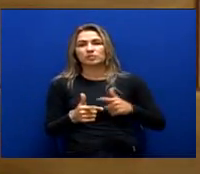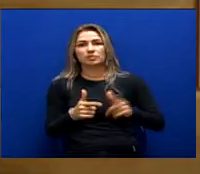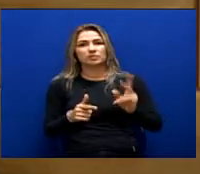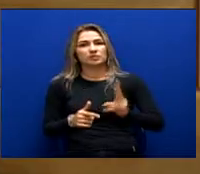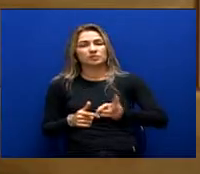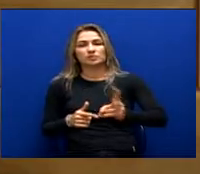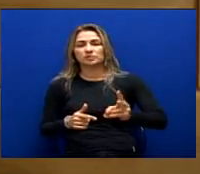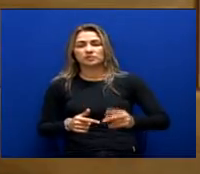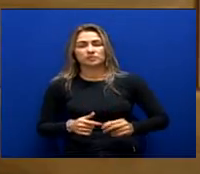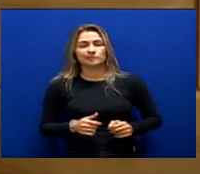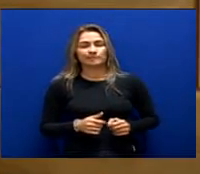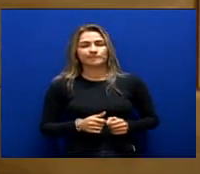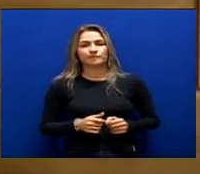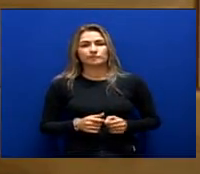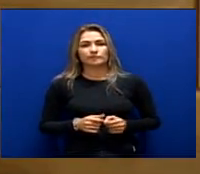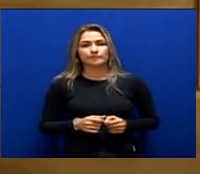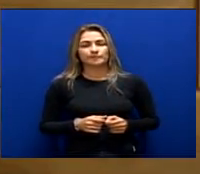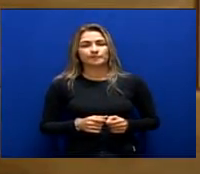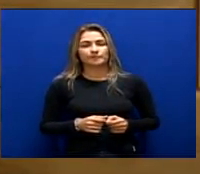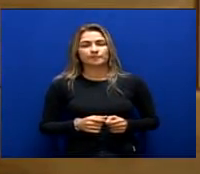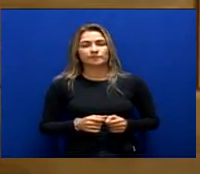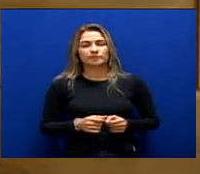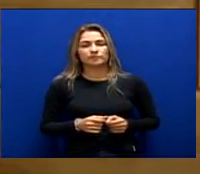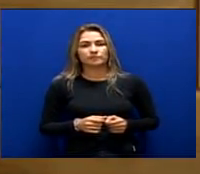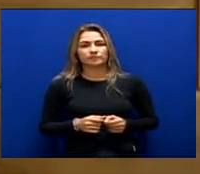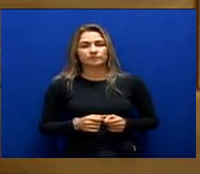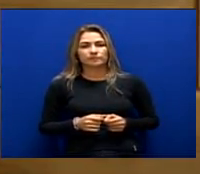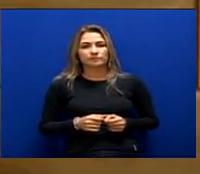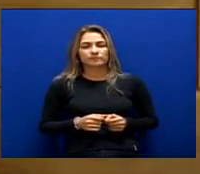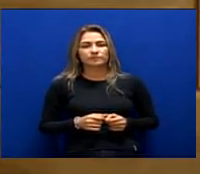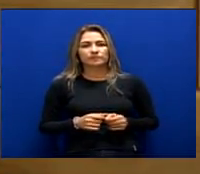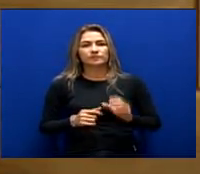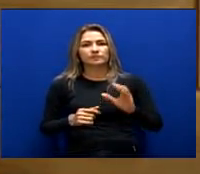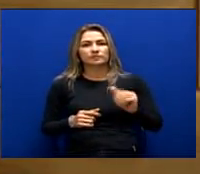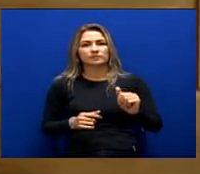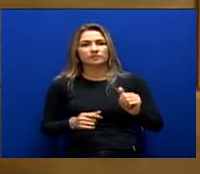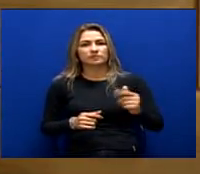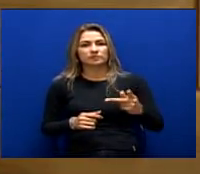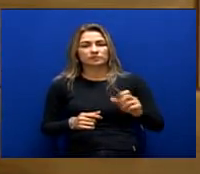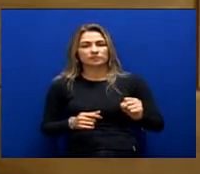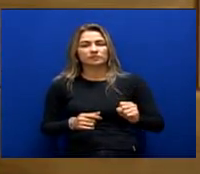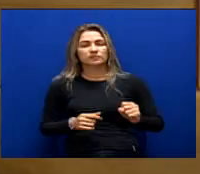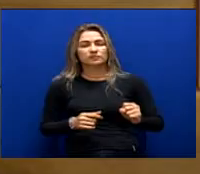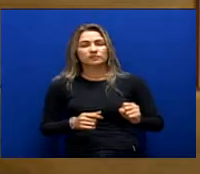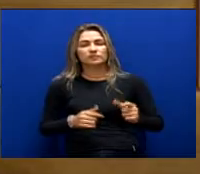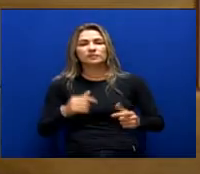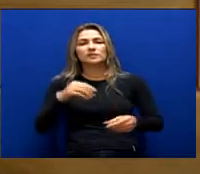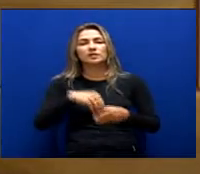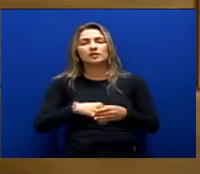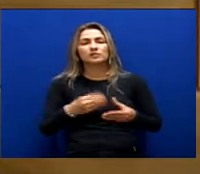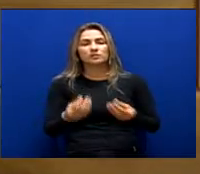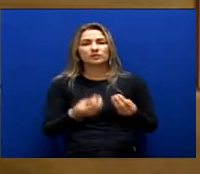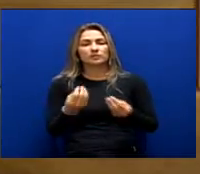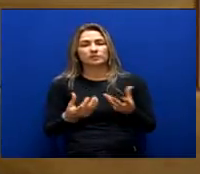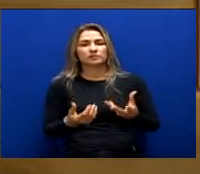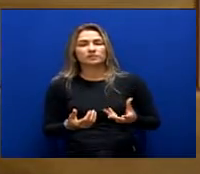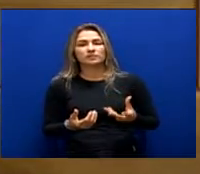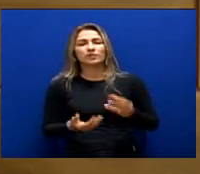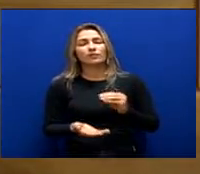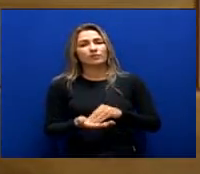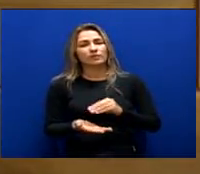acontecendo é preciso rever realmente como funciona de verdade um capuz como deve ser isso daí a gente percebe que ainda